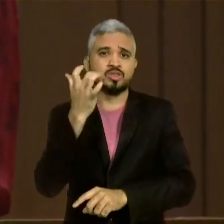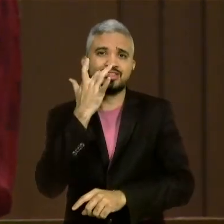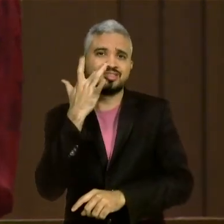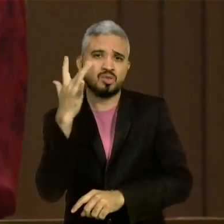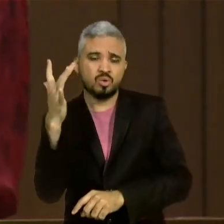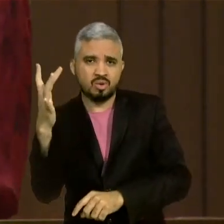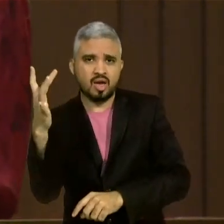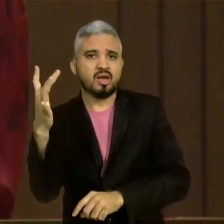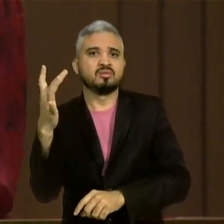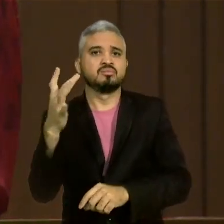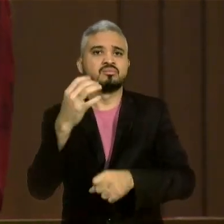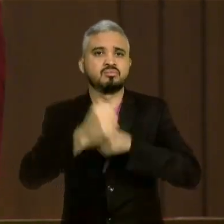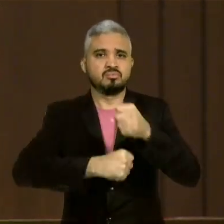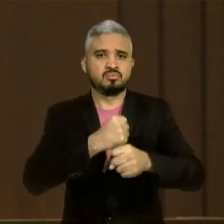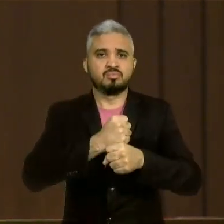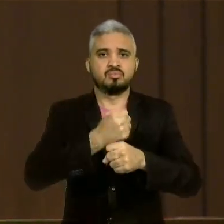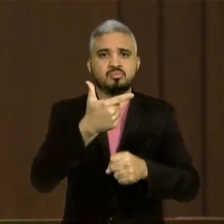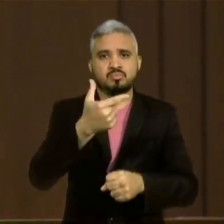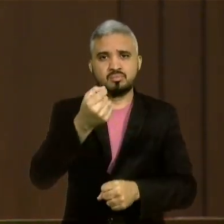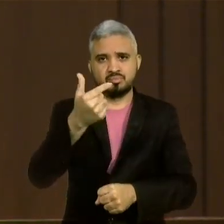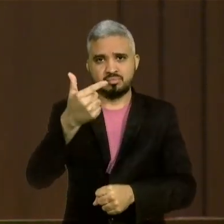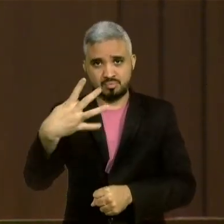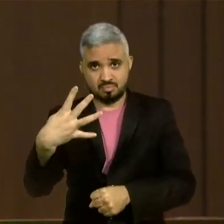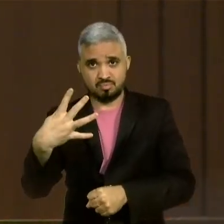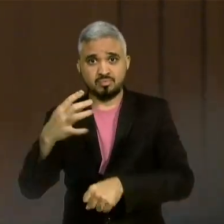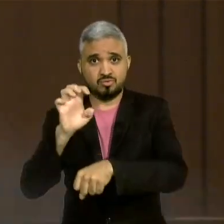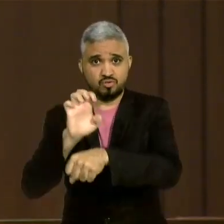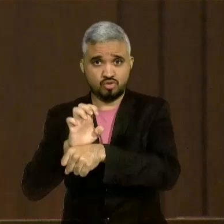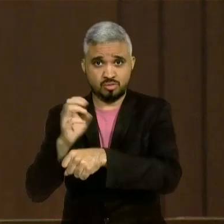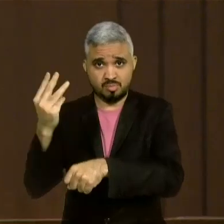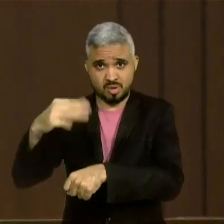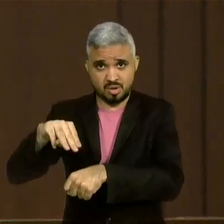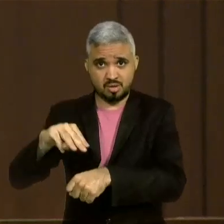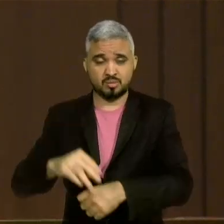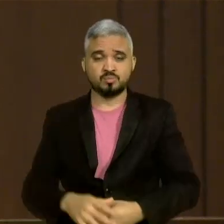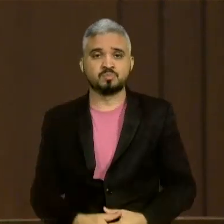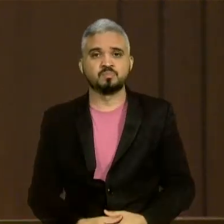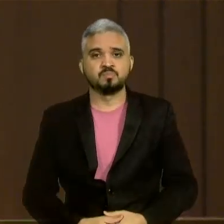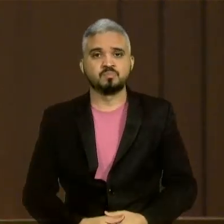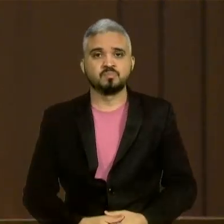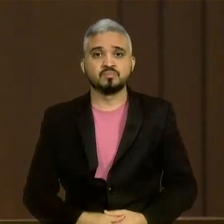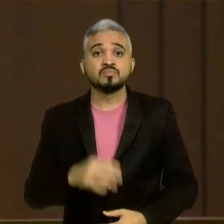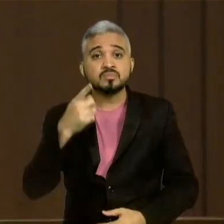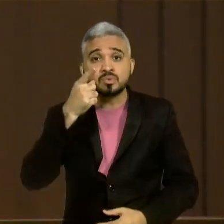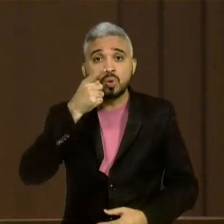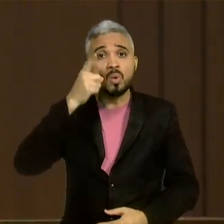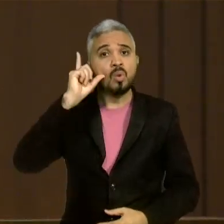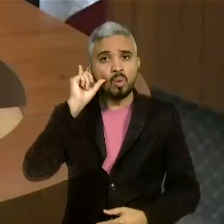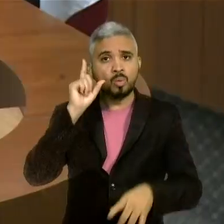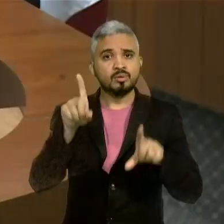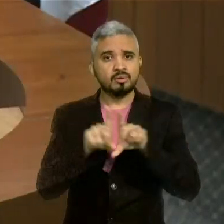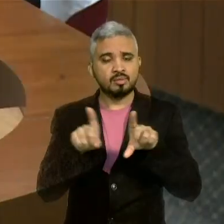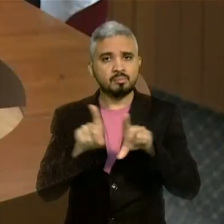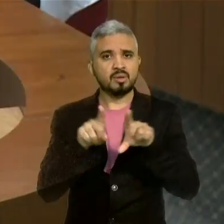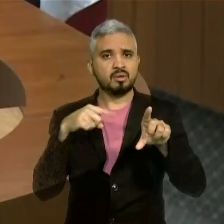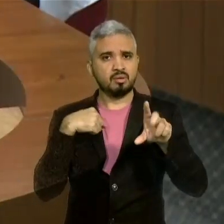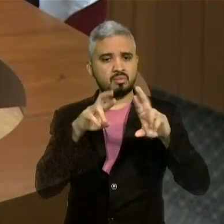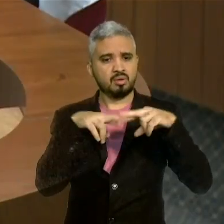estado. Também vim aqui para falar. Ontem eu tive uma reunião com membros,